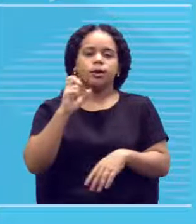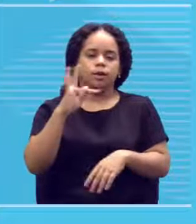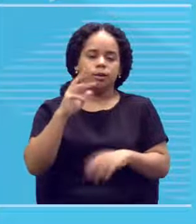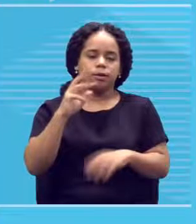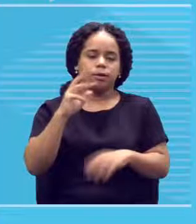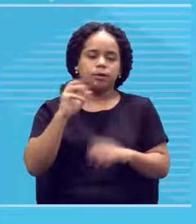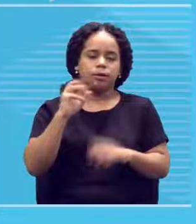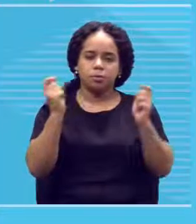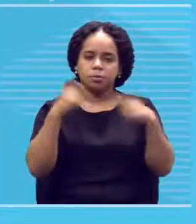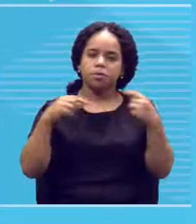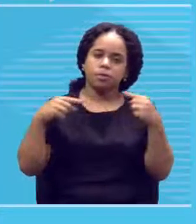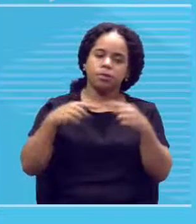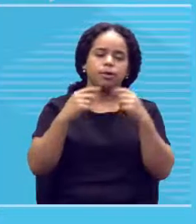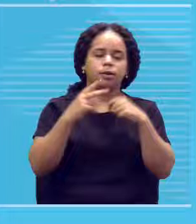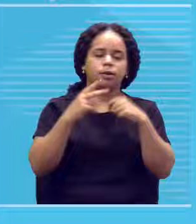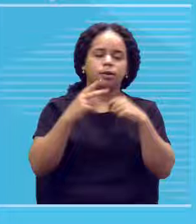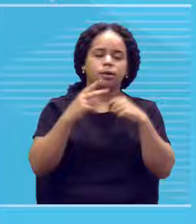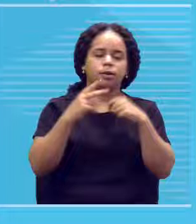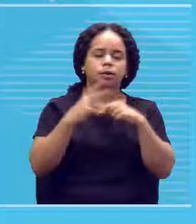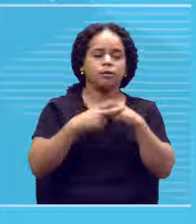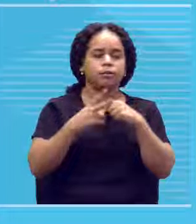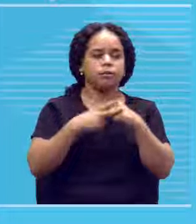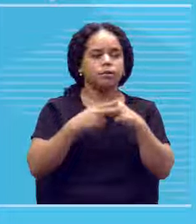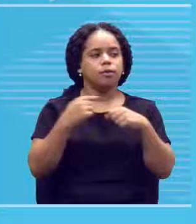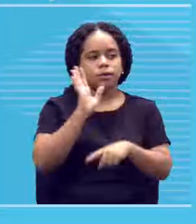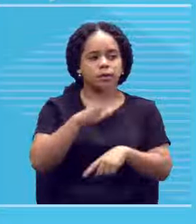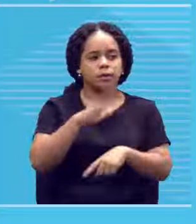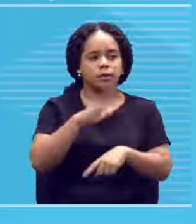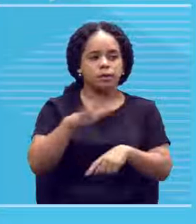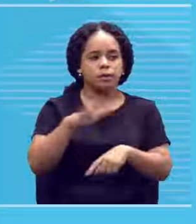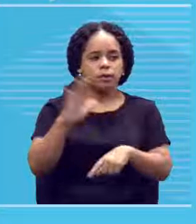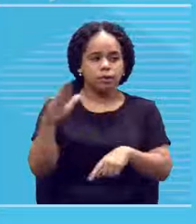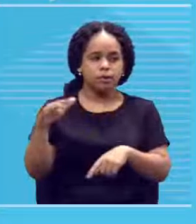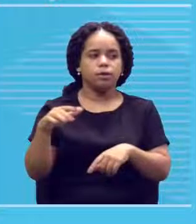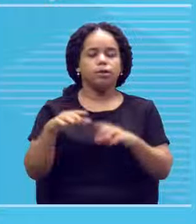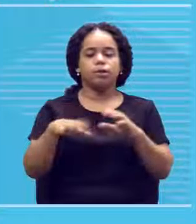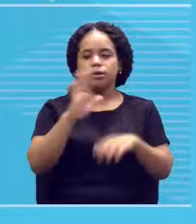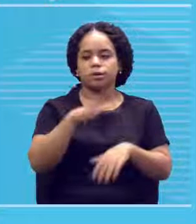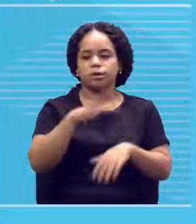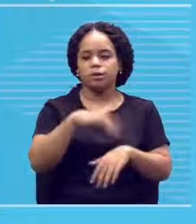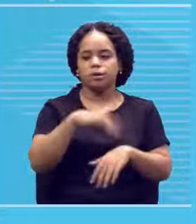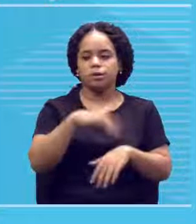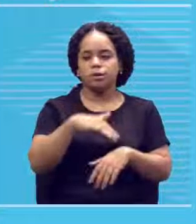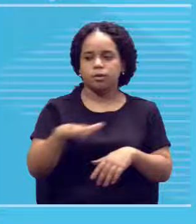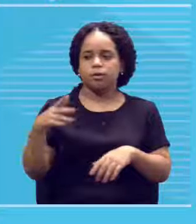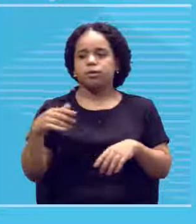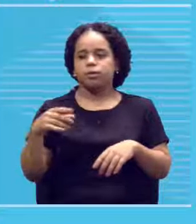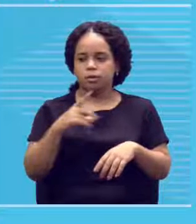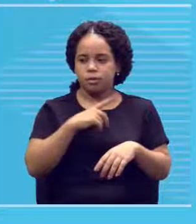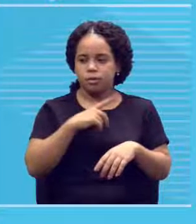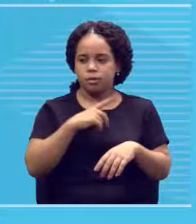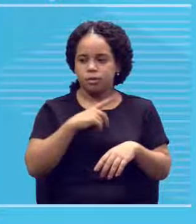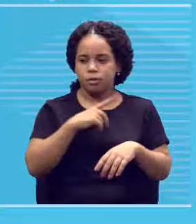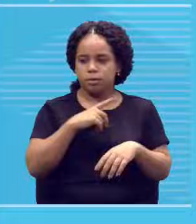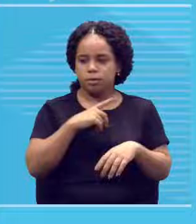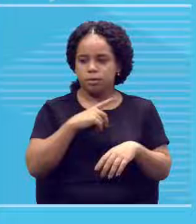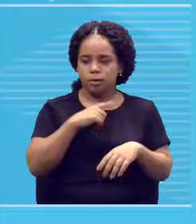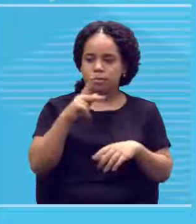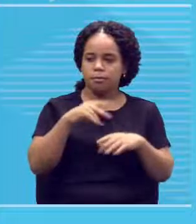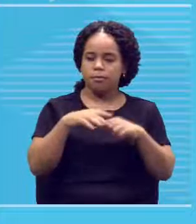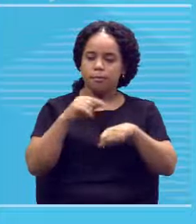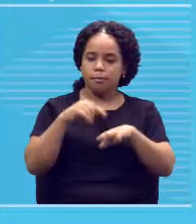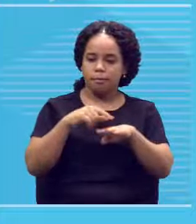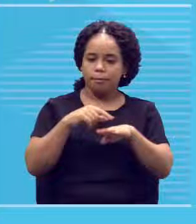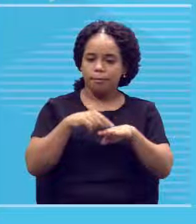bem encontrei as crianças com os pés e as mãos sujas se você encontrou quem